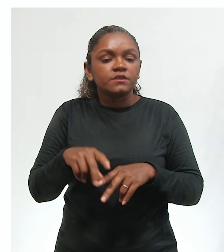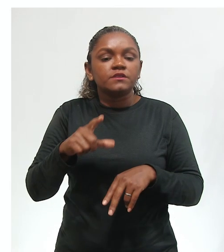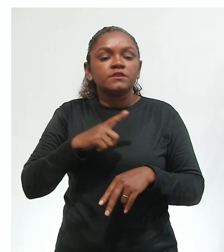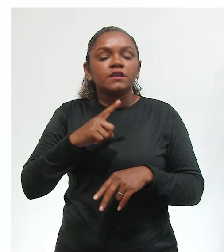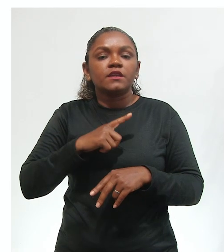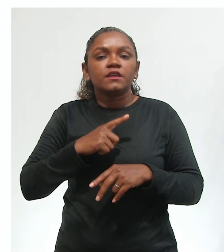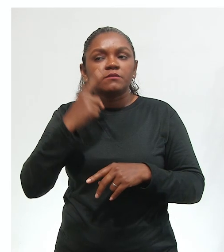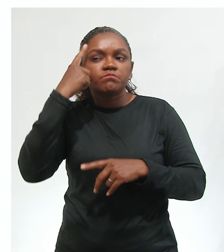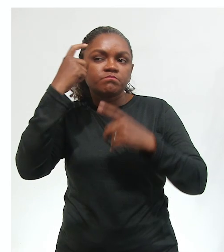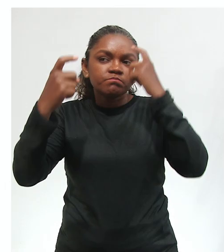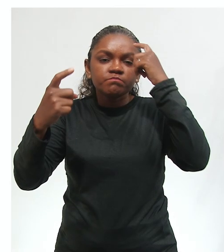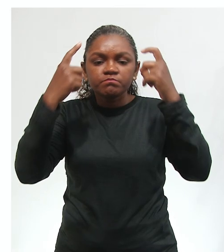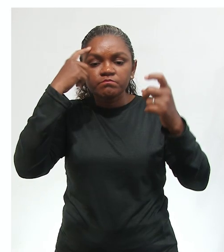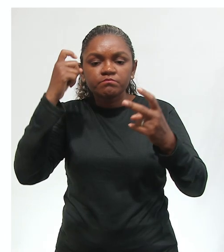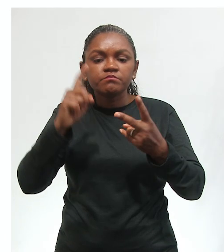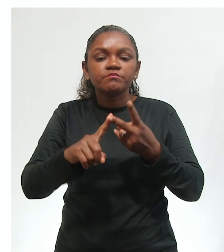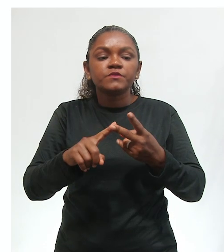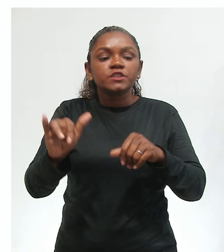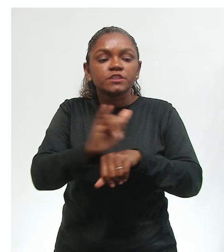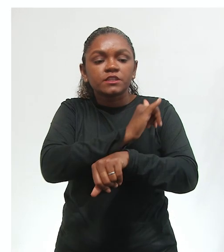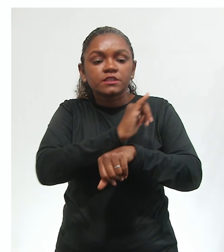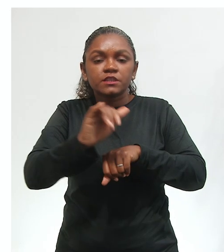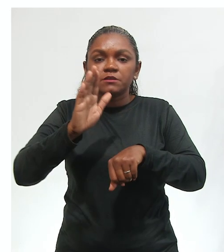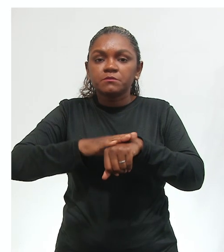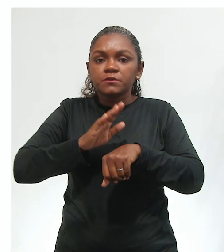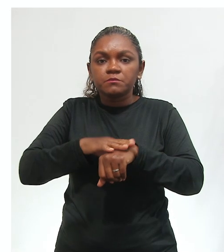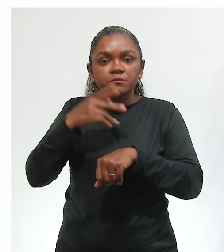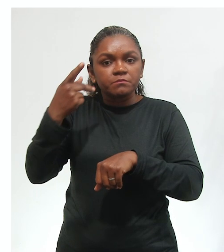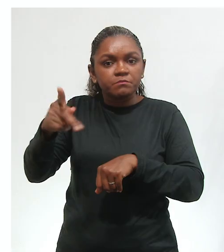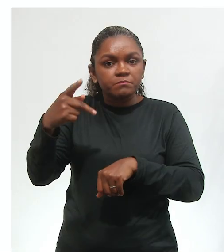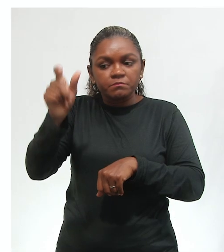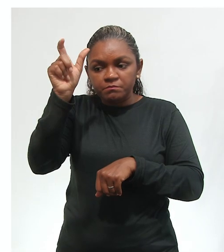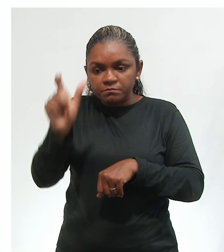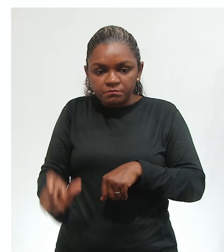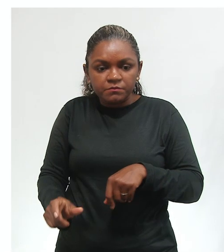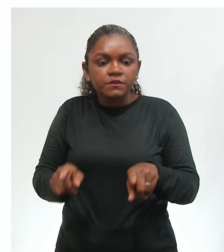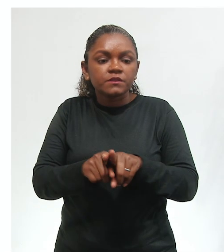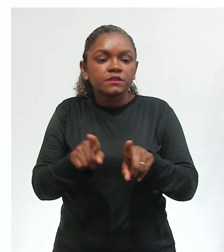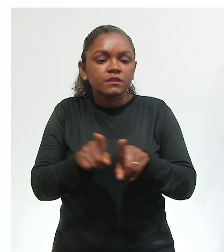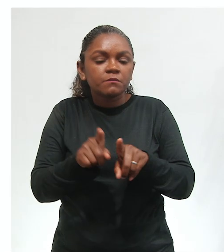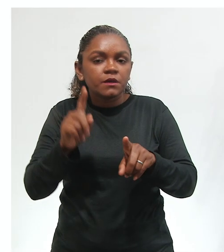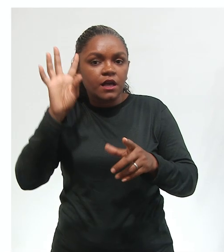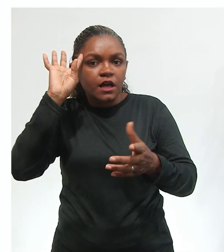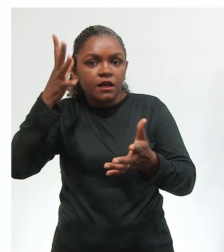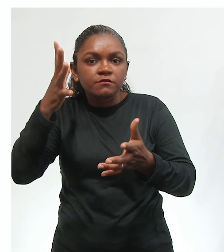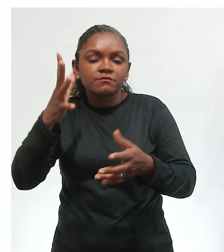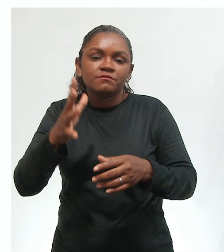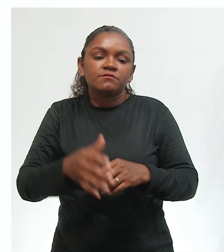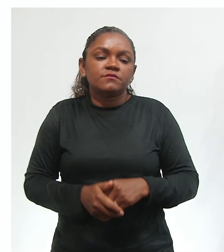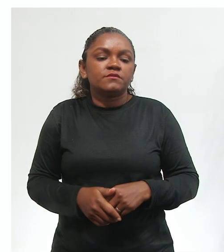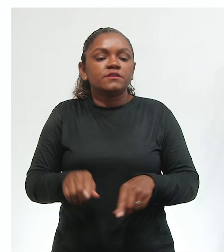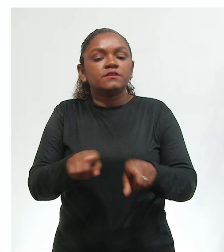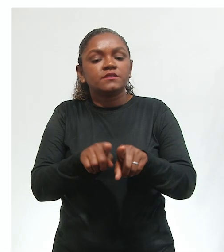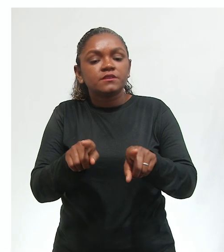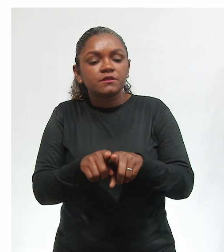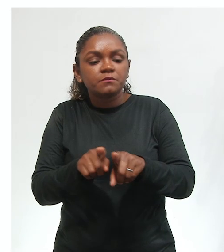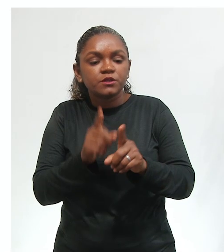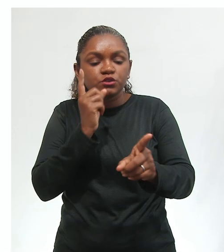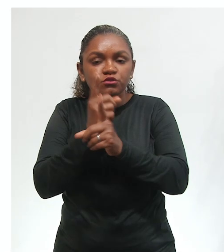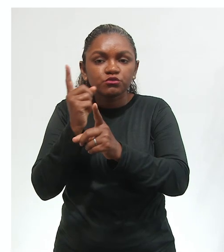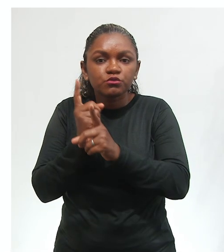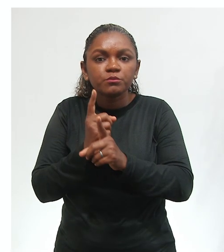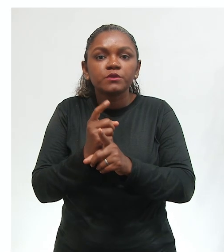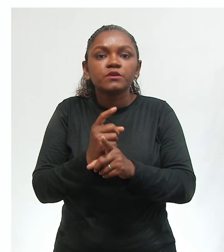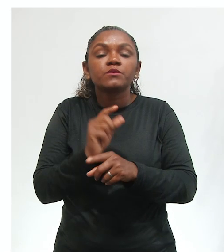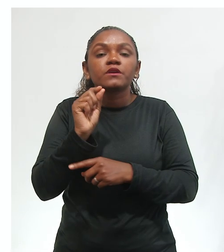criatividade, estratégias pessoais e tomar decisões numéricas, né? E nós vamos fazer descoberta de princípios,